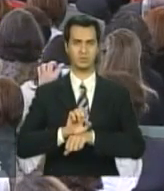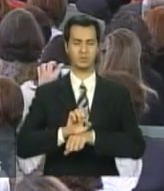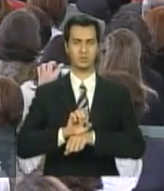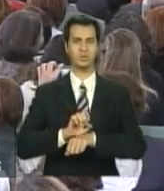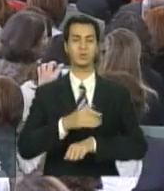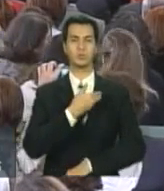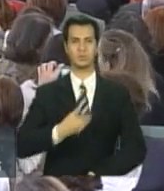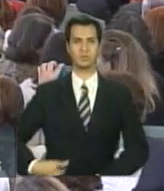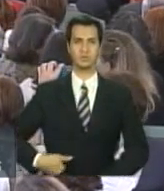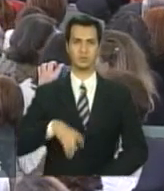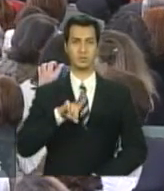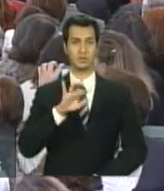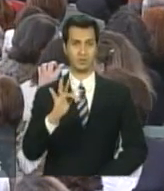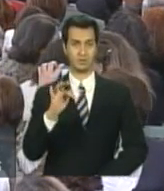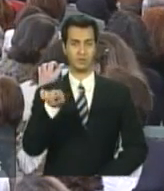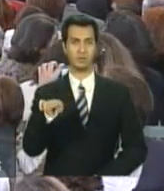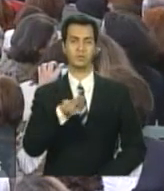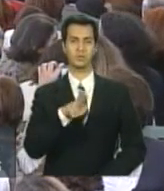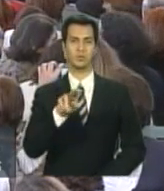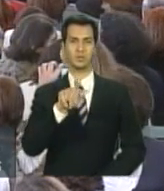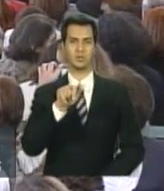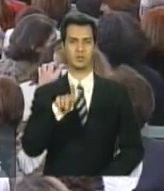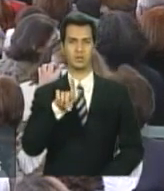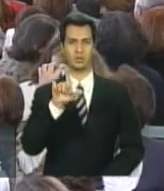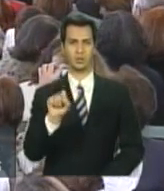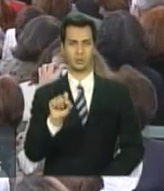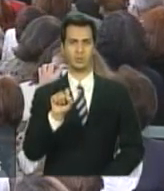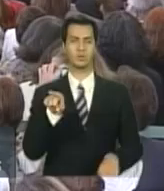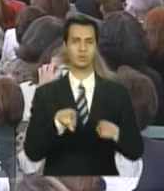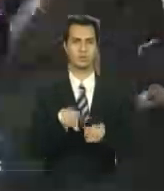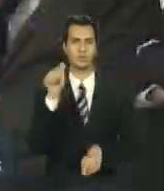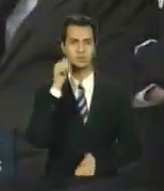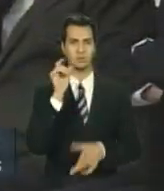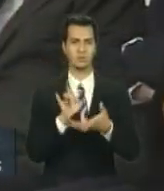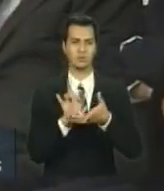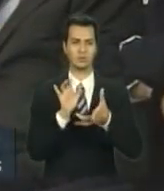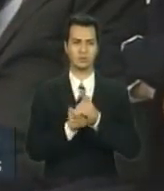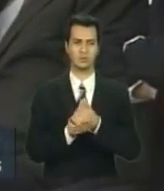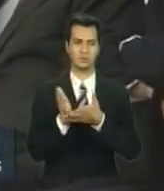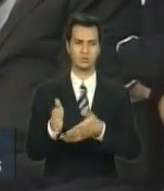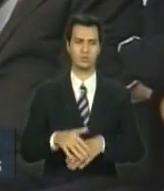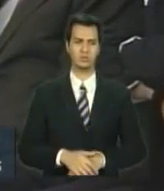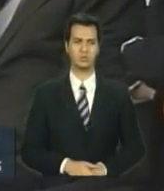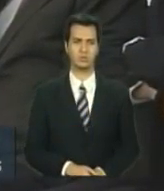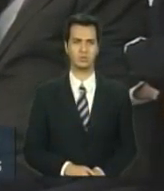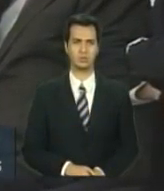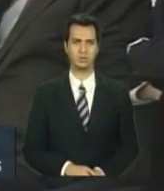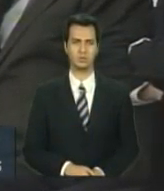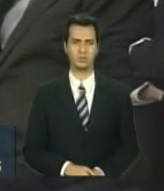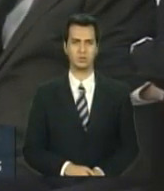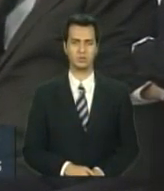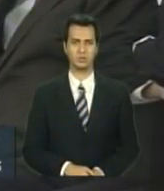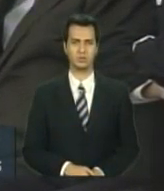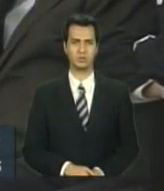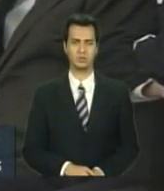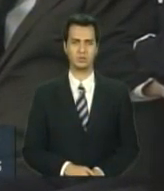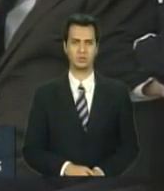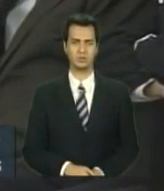do Distrito Federal, e a senhora Ilza Maria Queiroz, primeira-dama, do Distrito Federal.